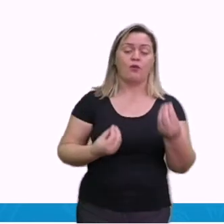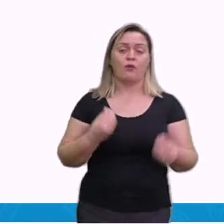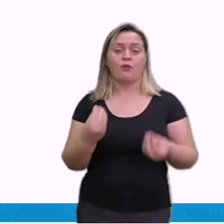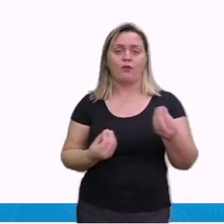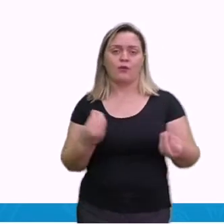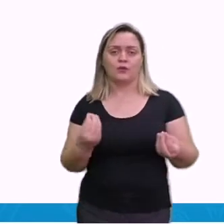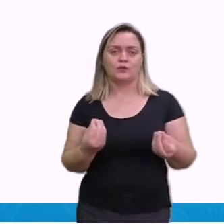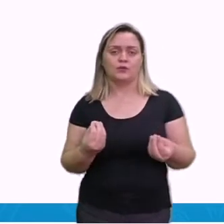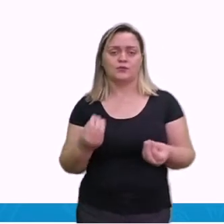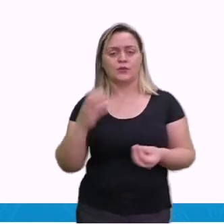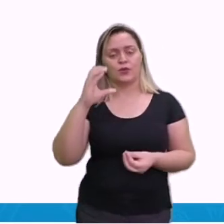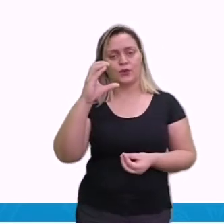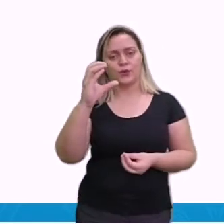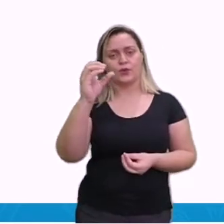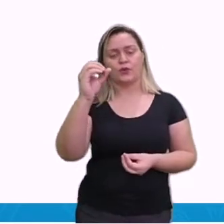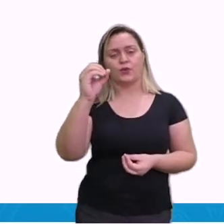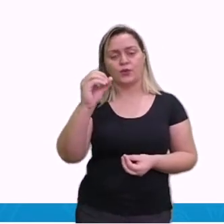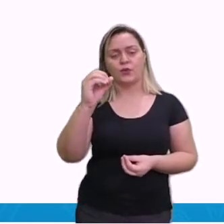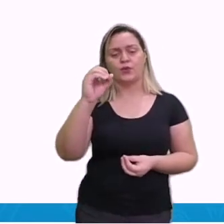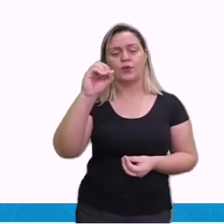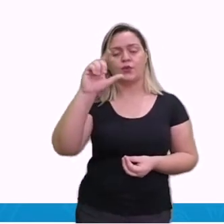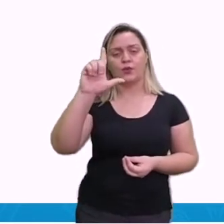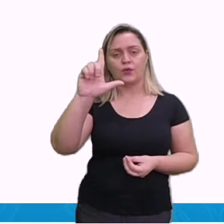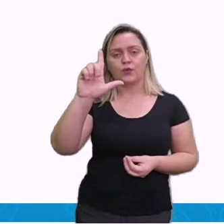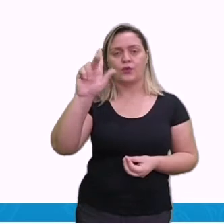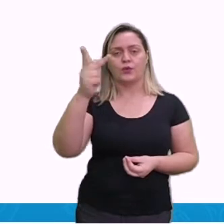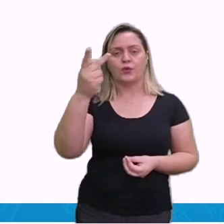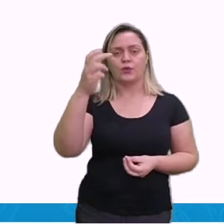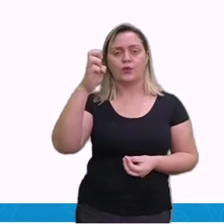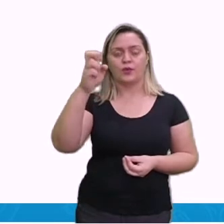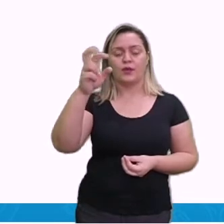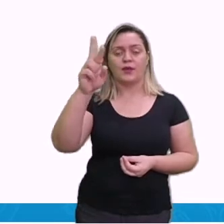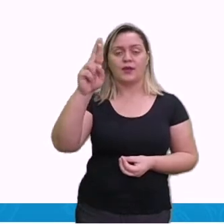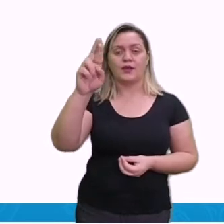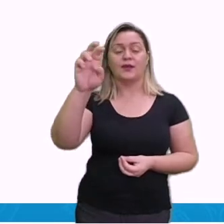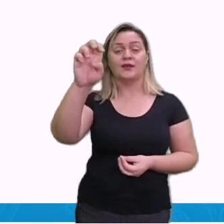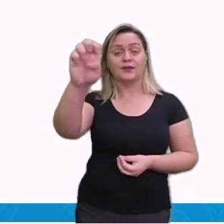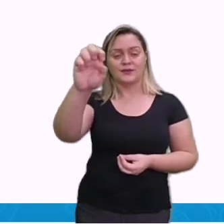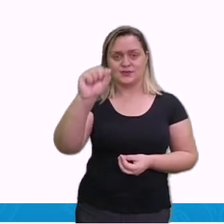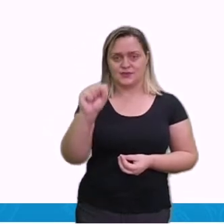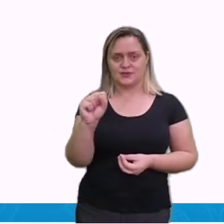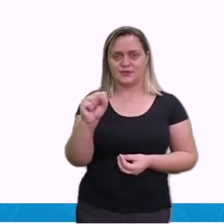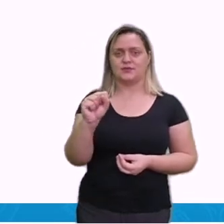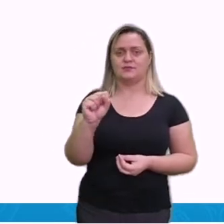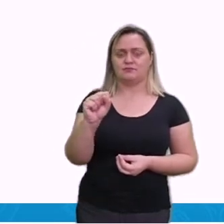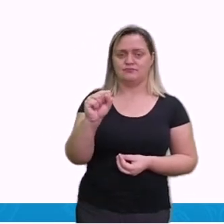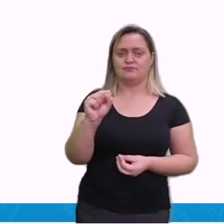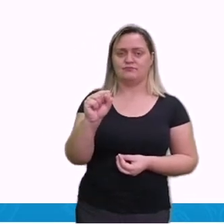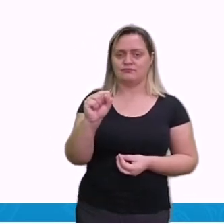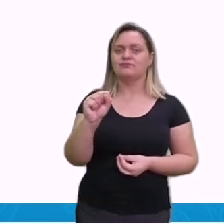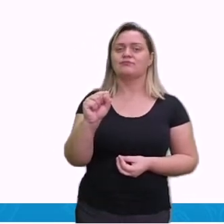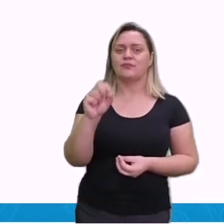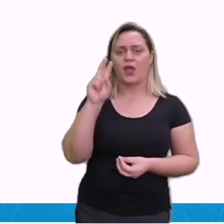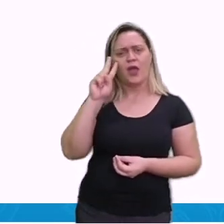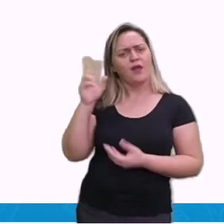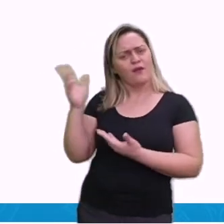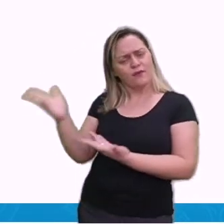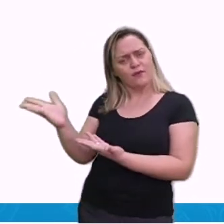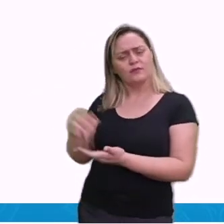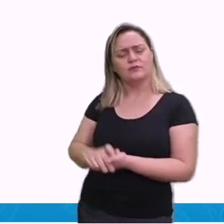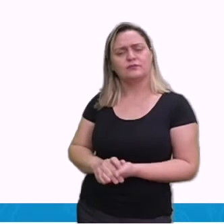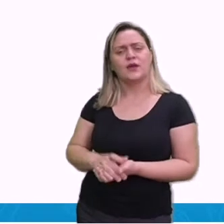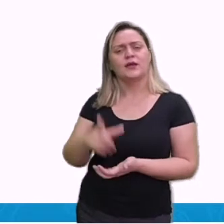colher. Pega para mim, por favor, uma colher. Eu gosto de comer com colher. E quando eu quero colocar colheres